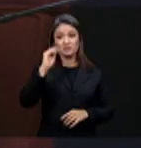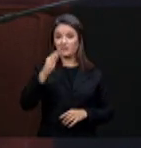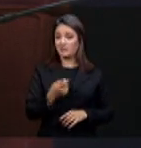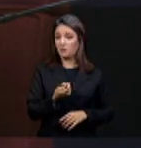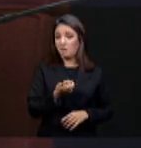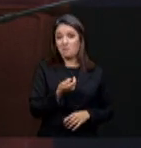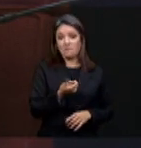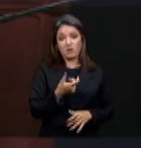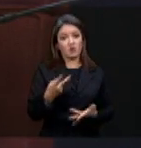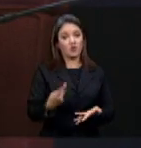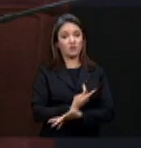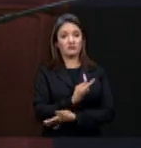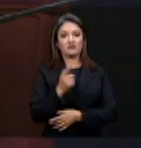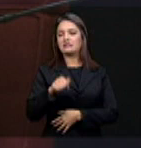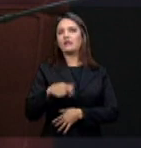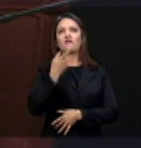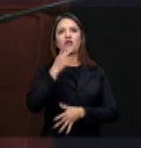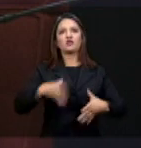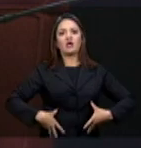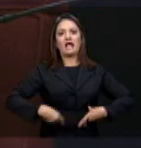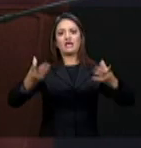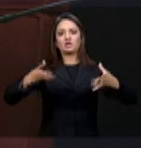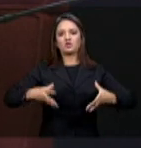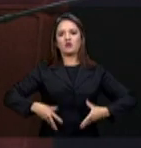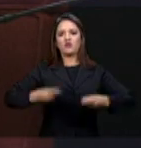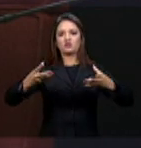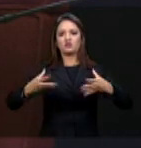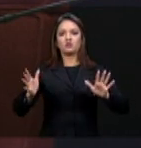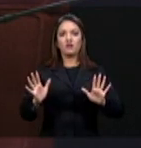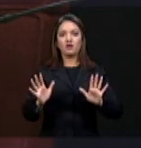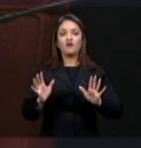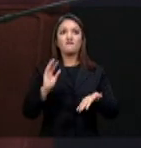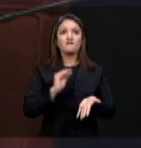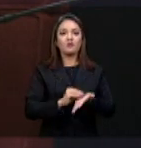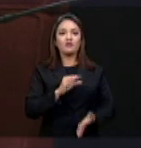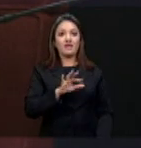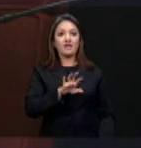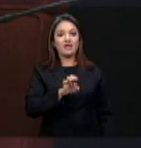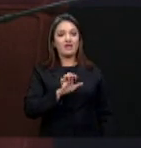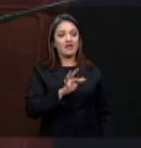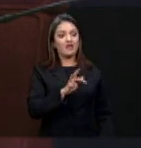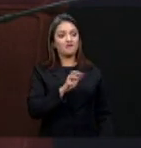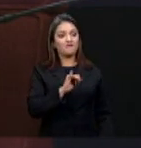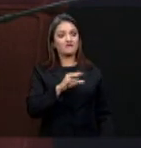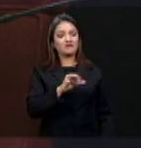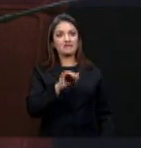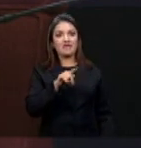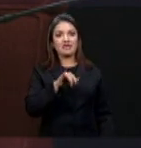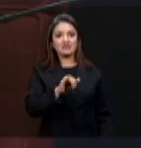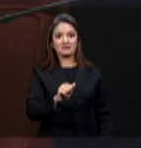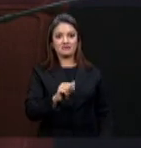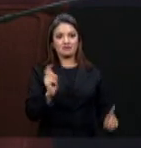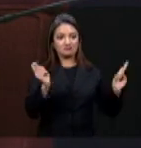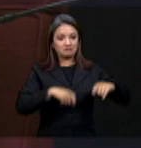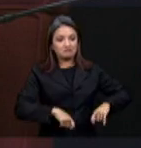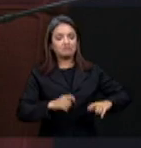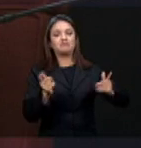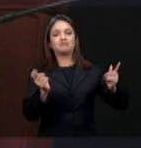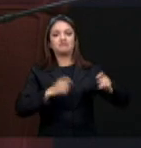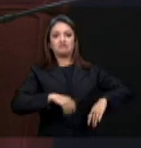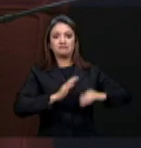país aqui a gente fala em gasto a gente não fala em eficiência a gente não fale eficácia quando eu fui presidente do